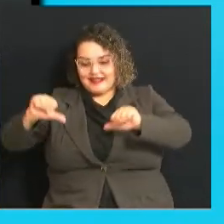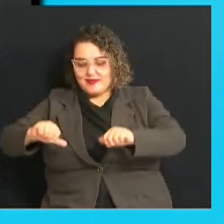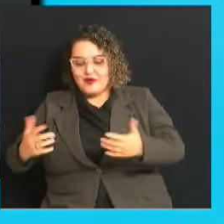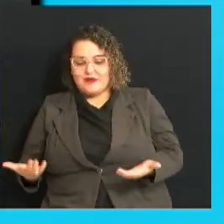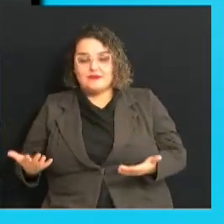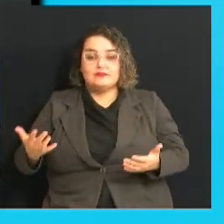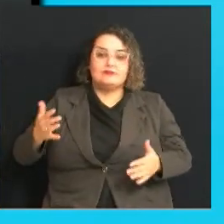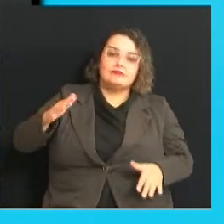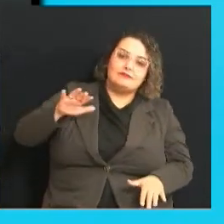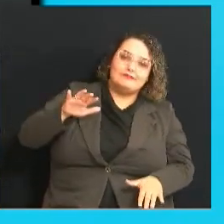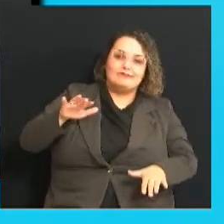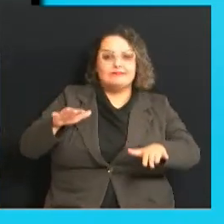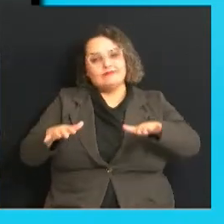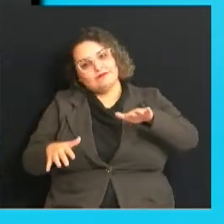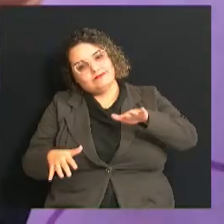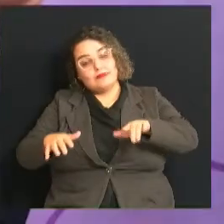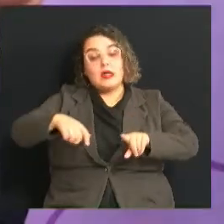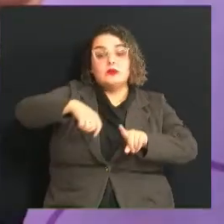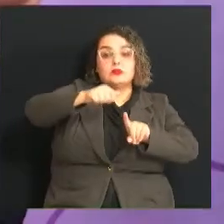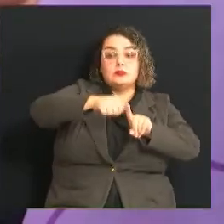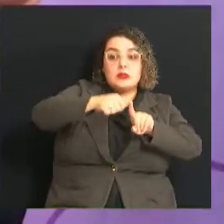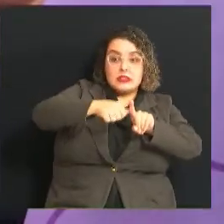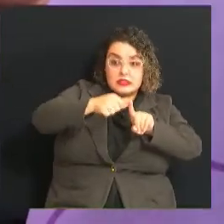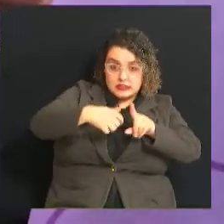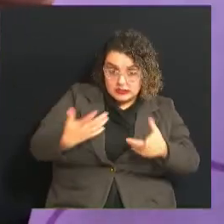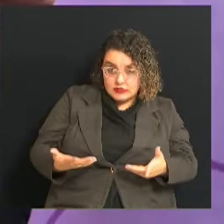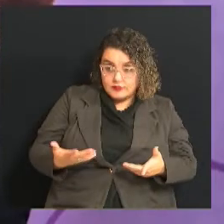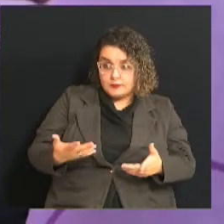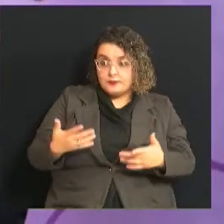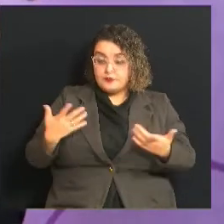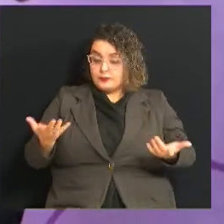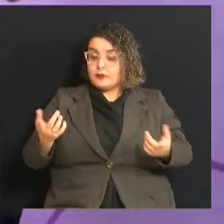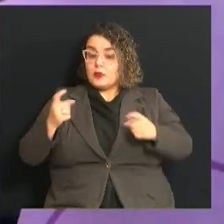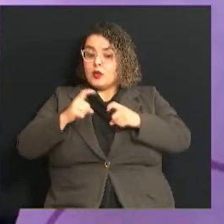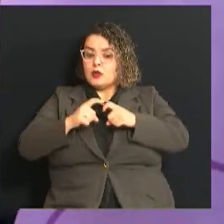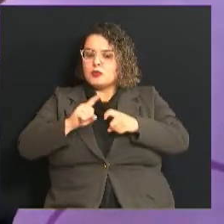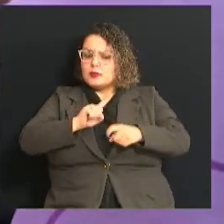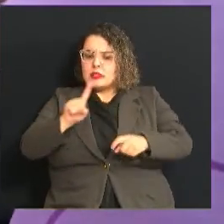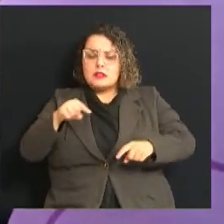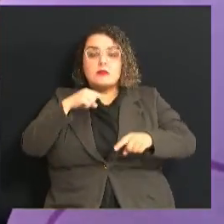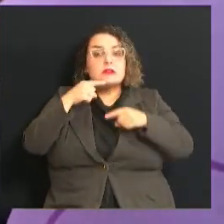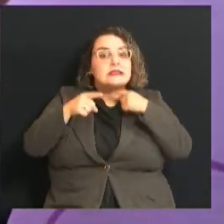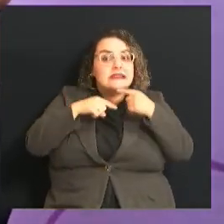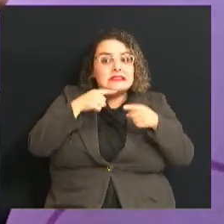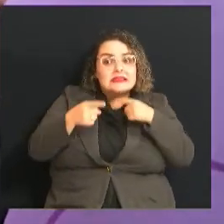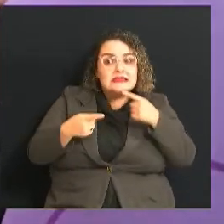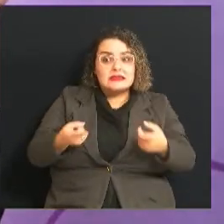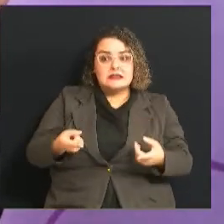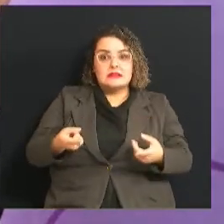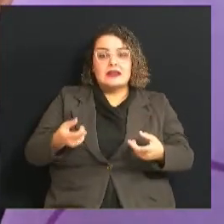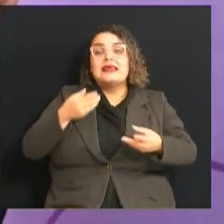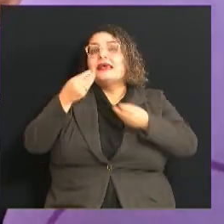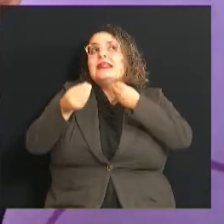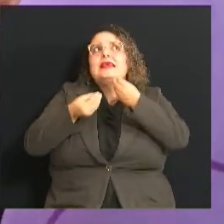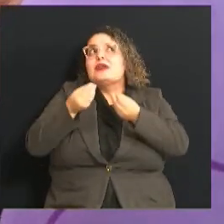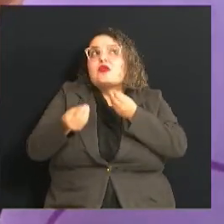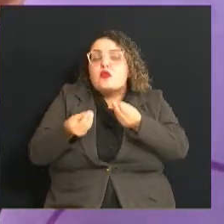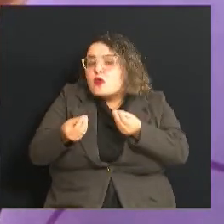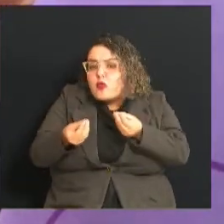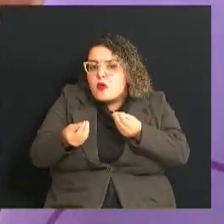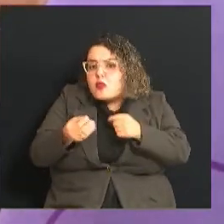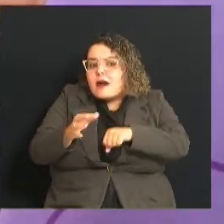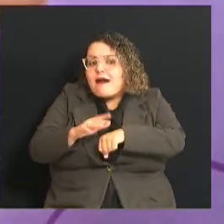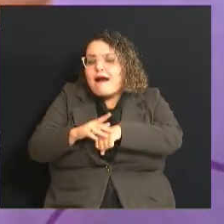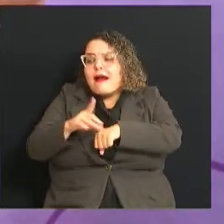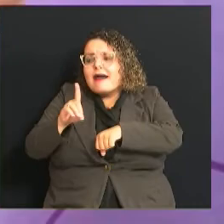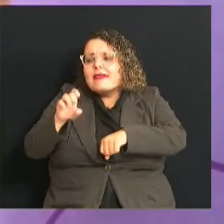estáveis ao longo de meses. Doutora, então só para não ficar dúvida, como que é a demência? Qual que é o significado?